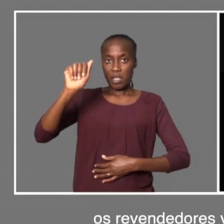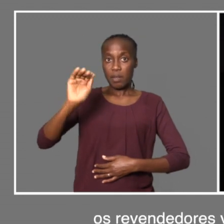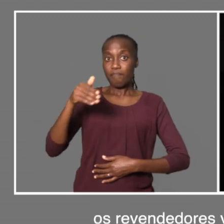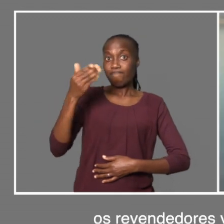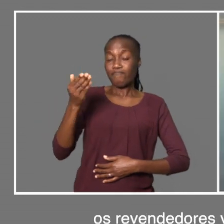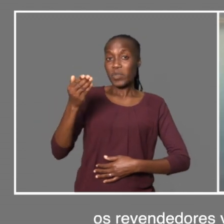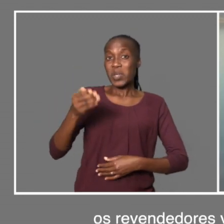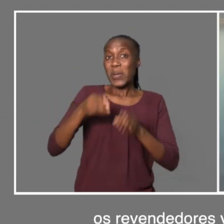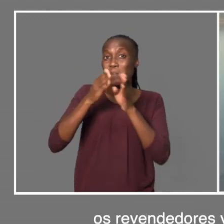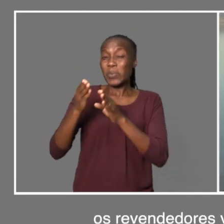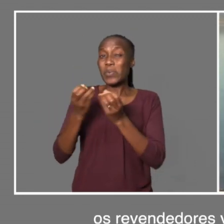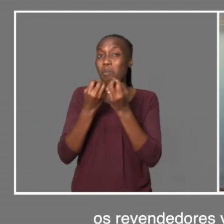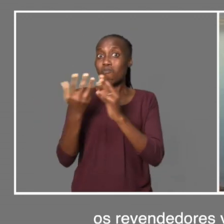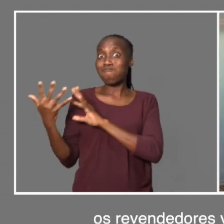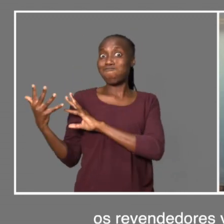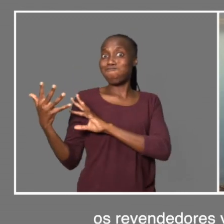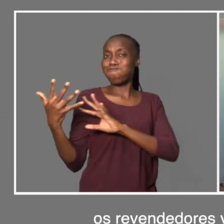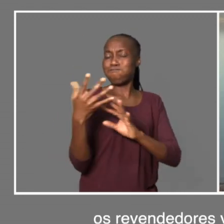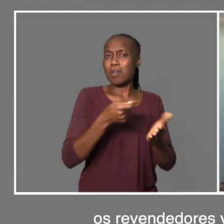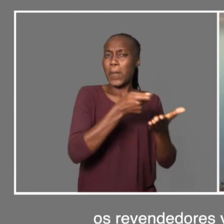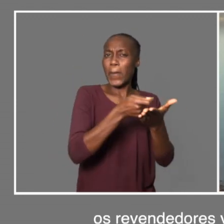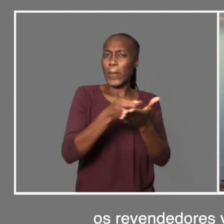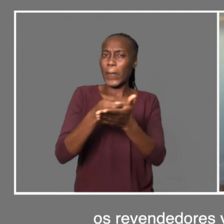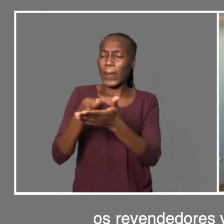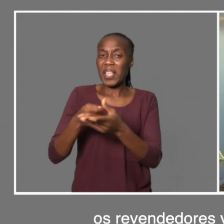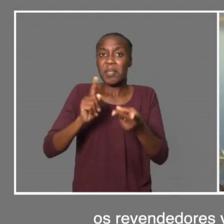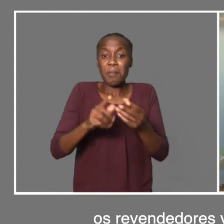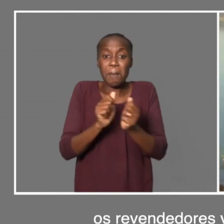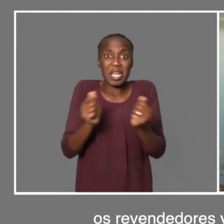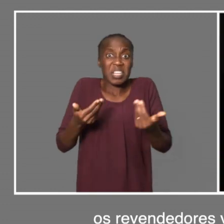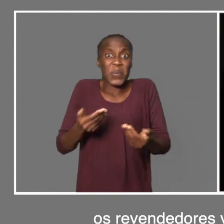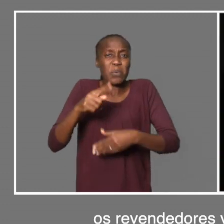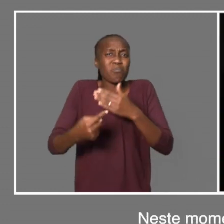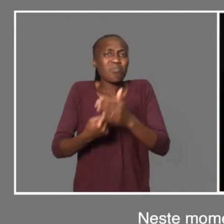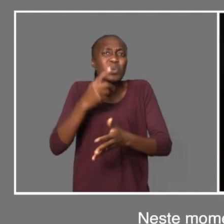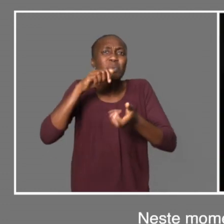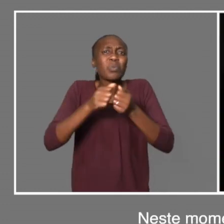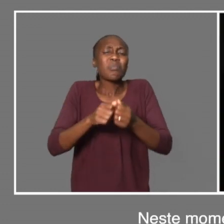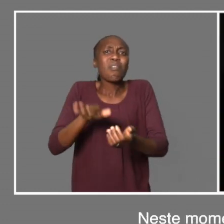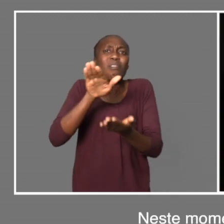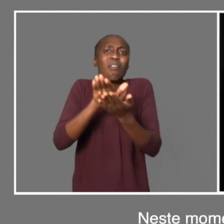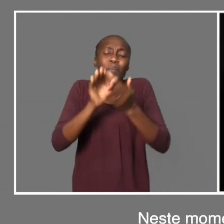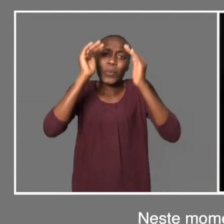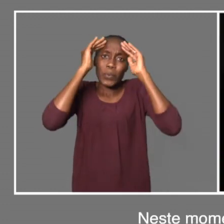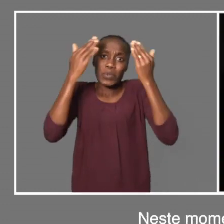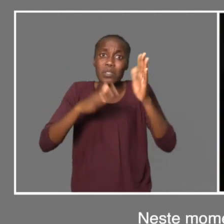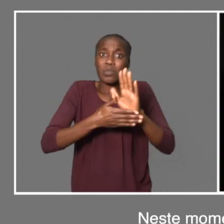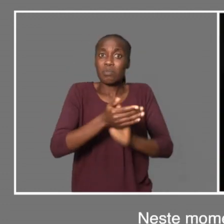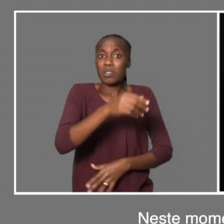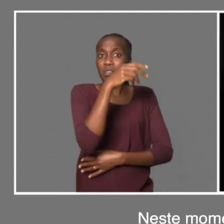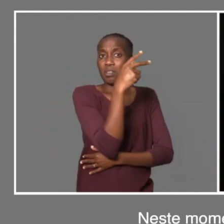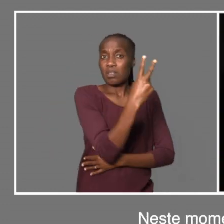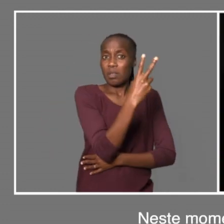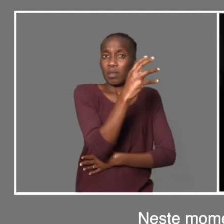compravam as maguevas vinham a comprar até não conseguir. agora do momento não sei qual é o problema porque